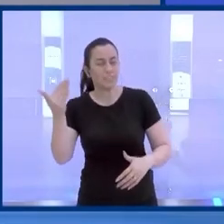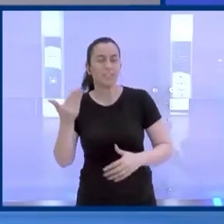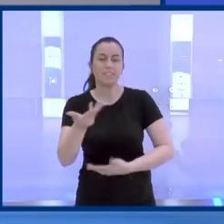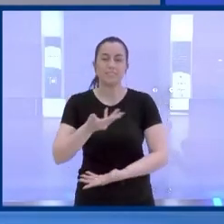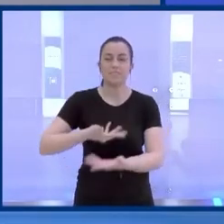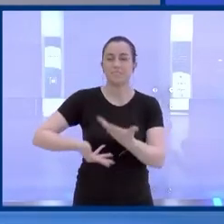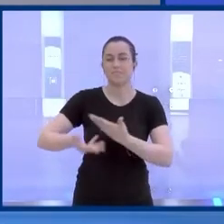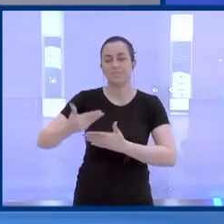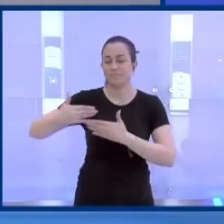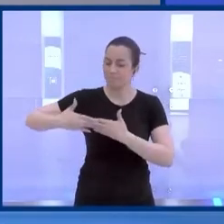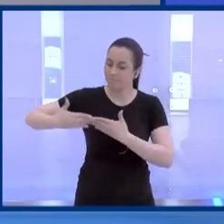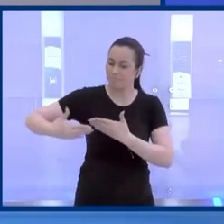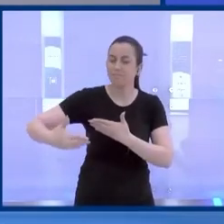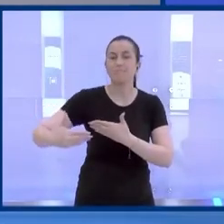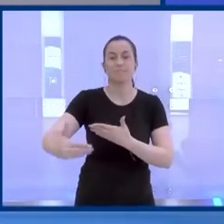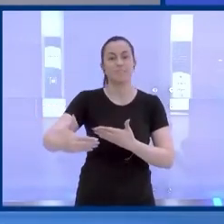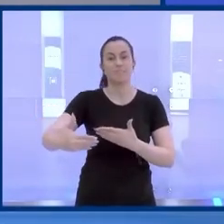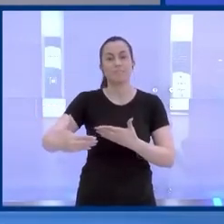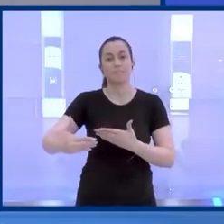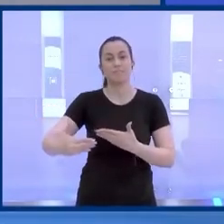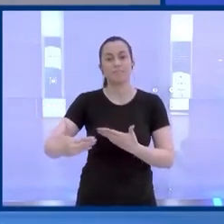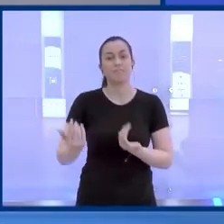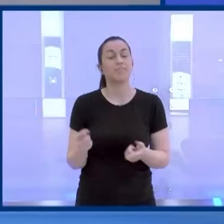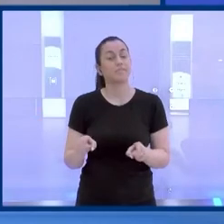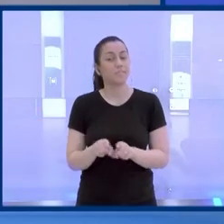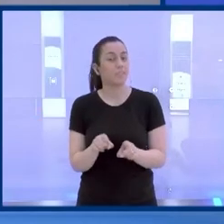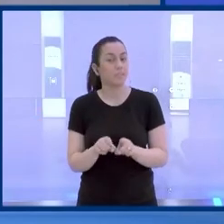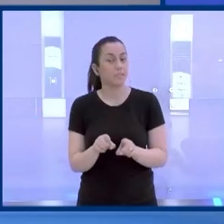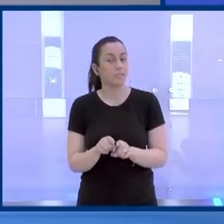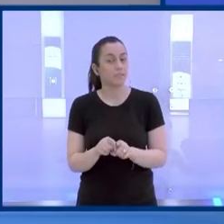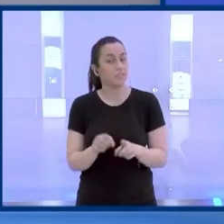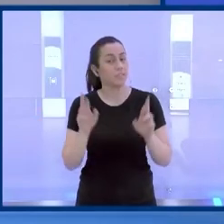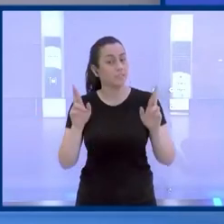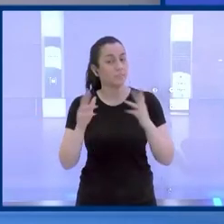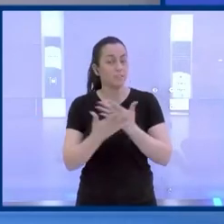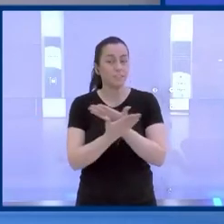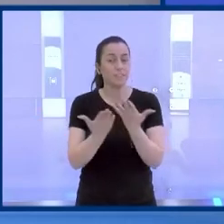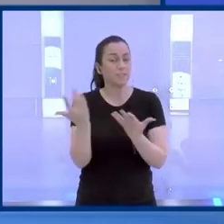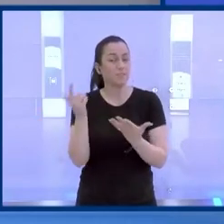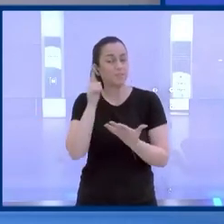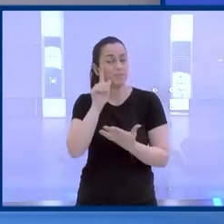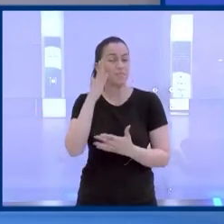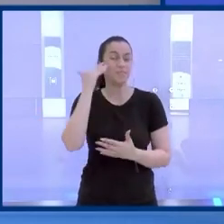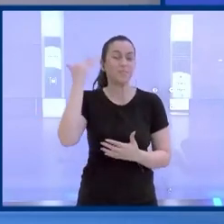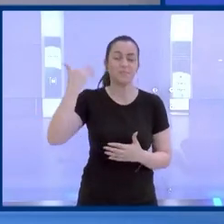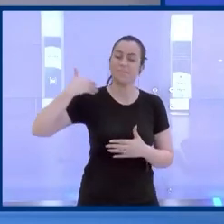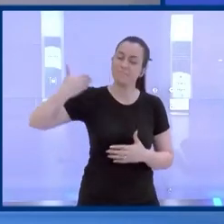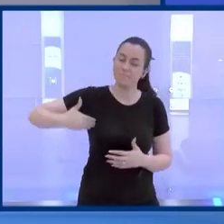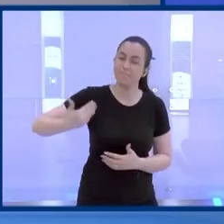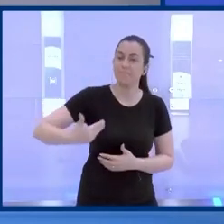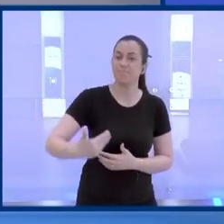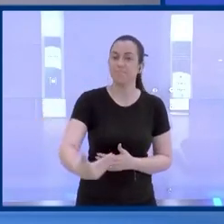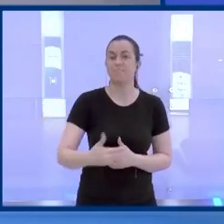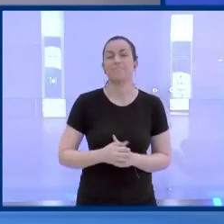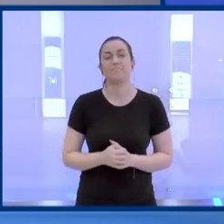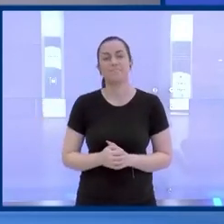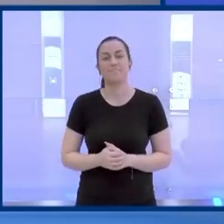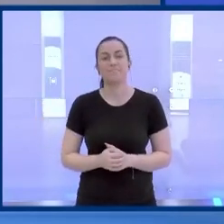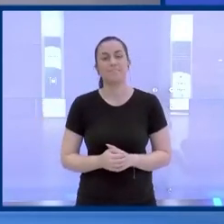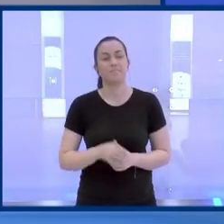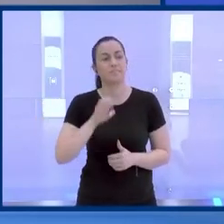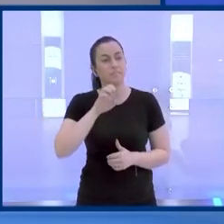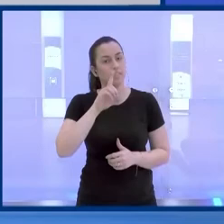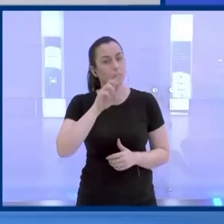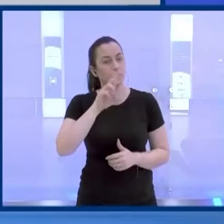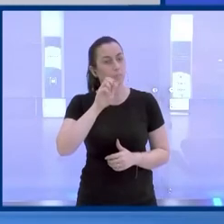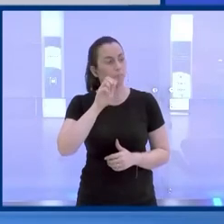vida da Sulgás e torço para que continue a história de sucesso dessa grande empresa. Finalmente, governador Eduardo Leite,